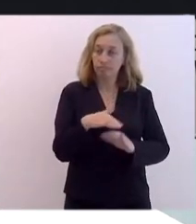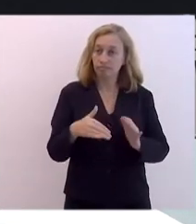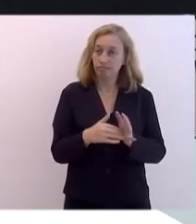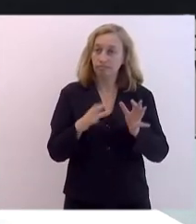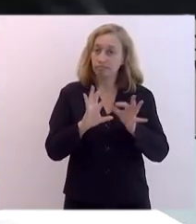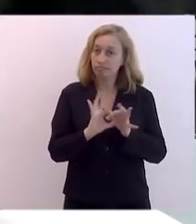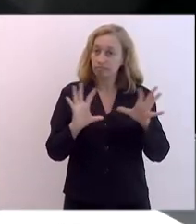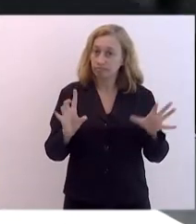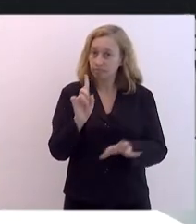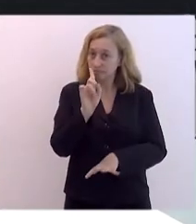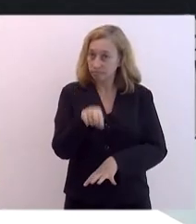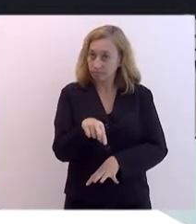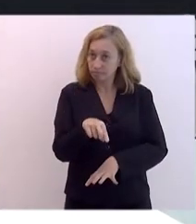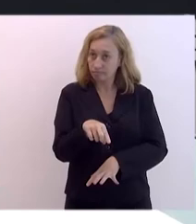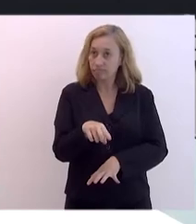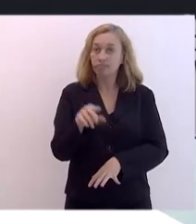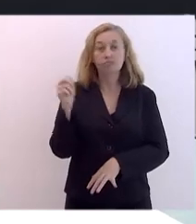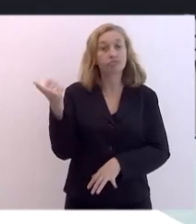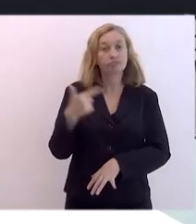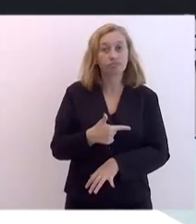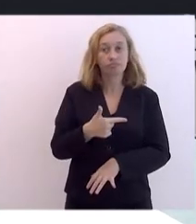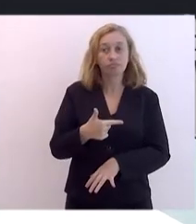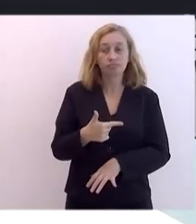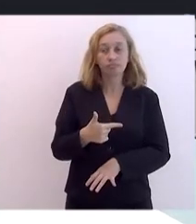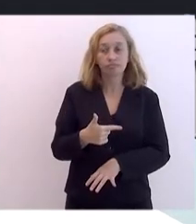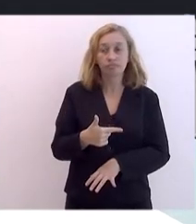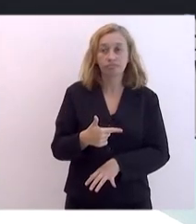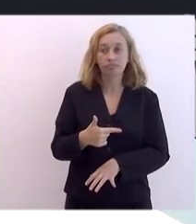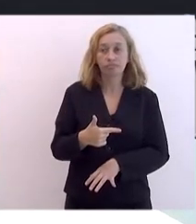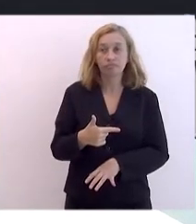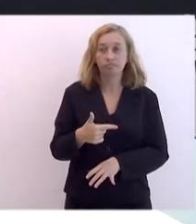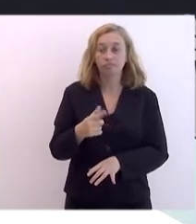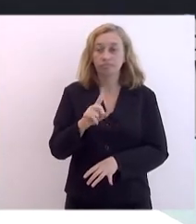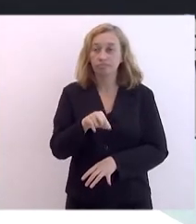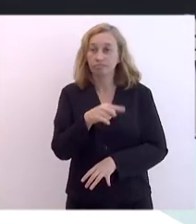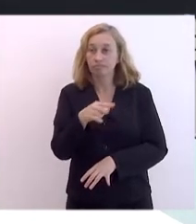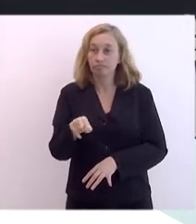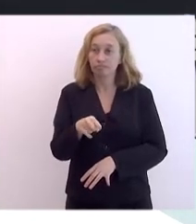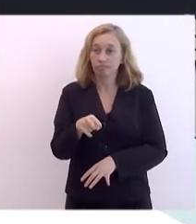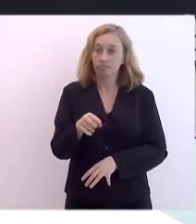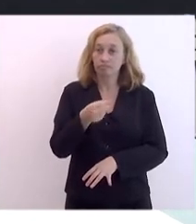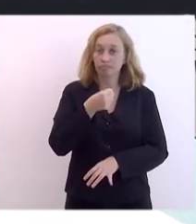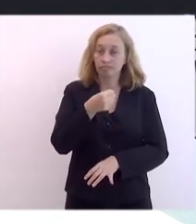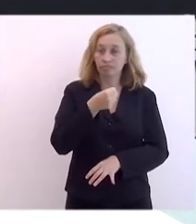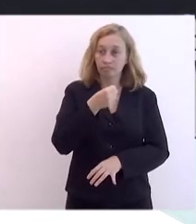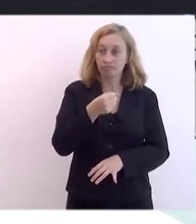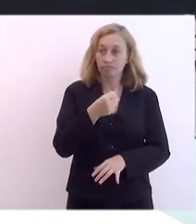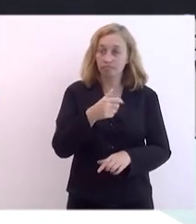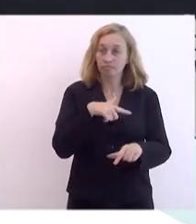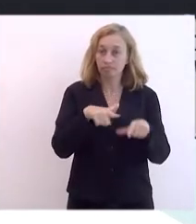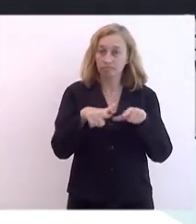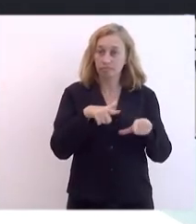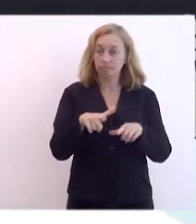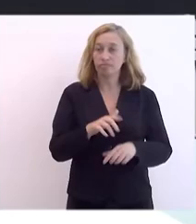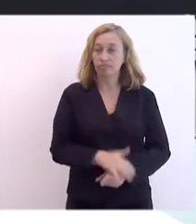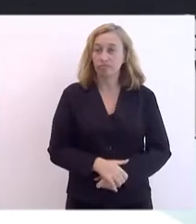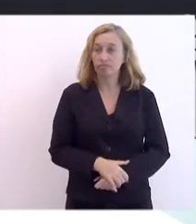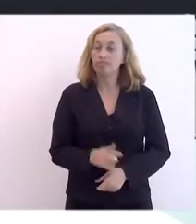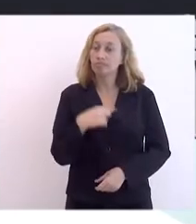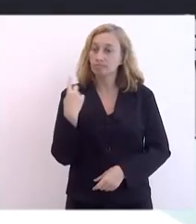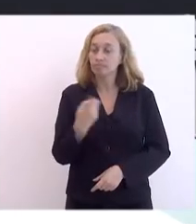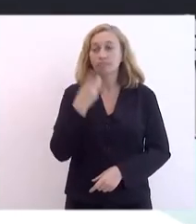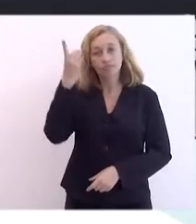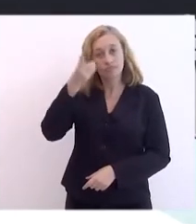que erre do que uma imprensa amordaçada. E nós, parlamentares, nós temos